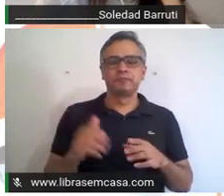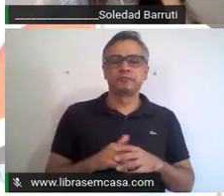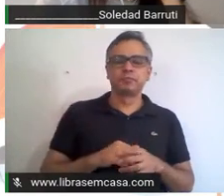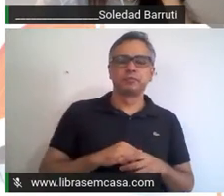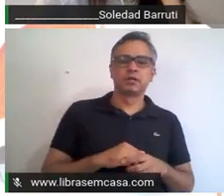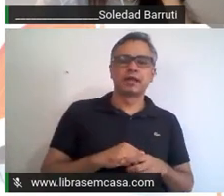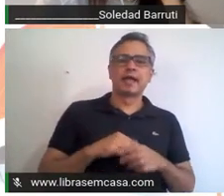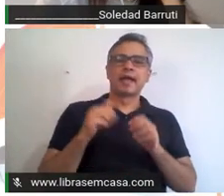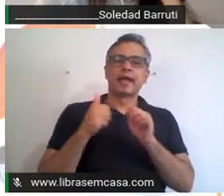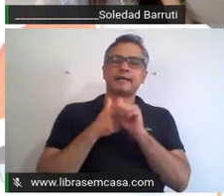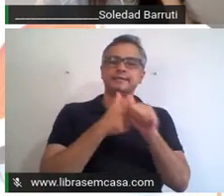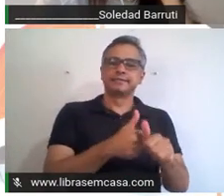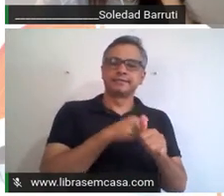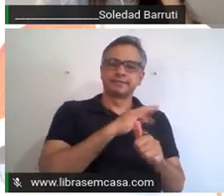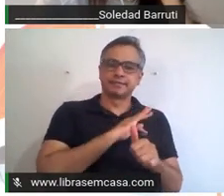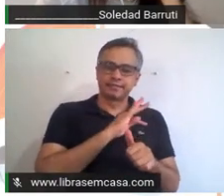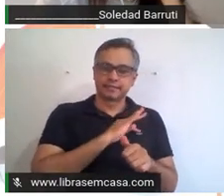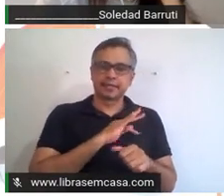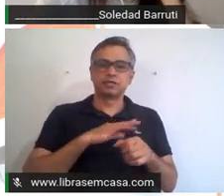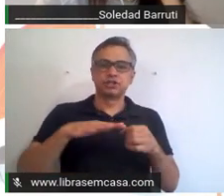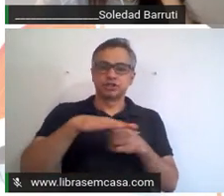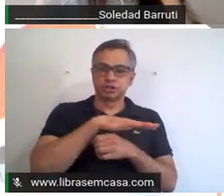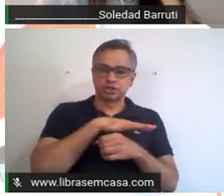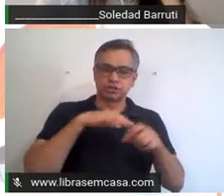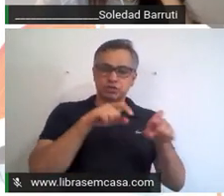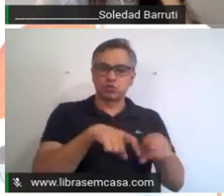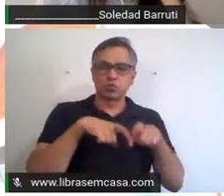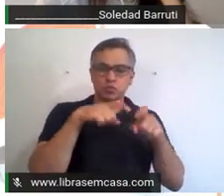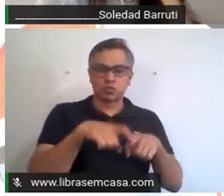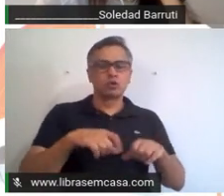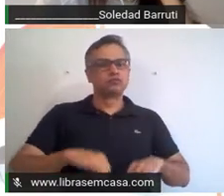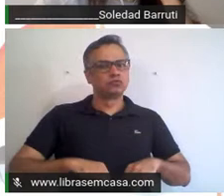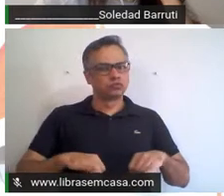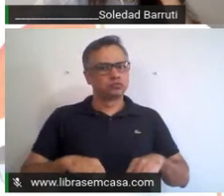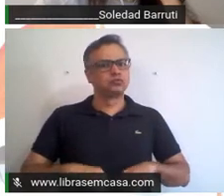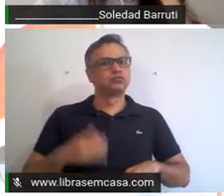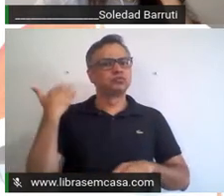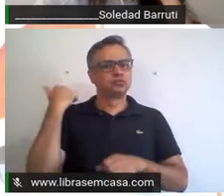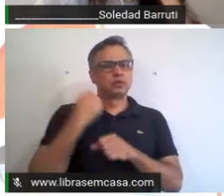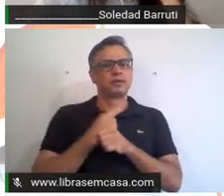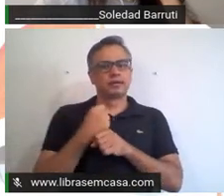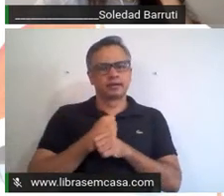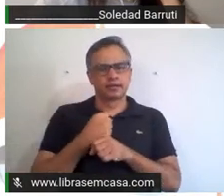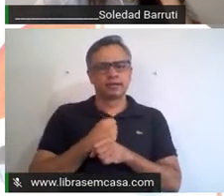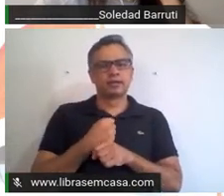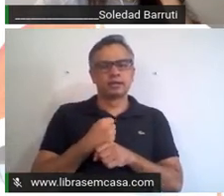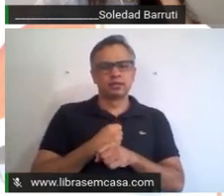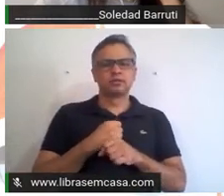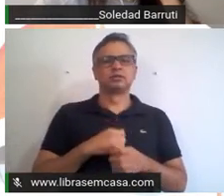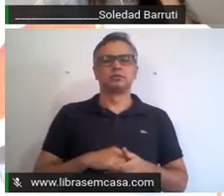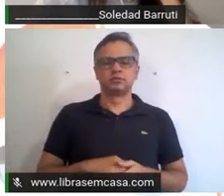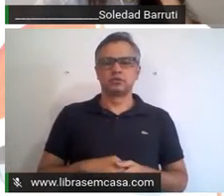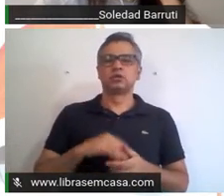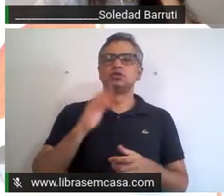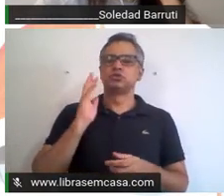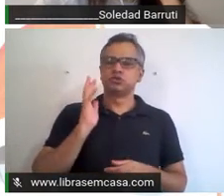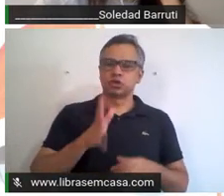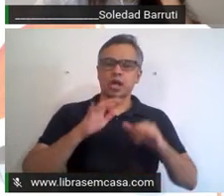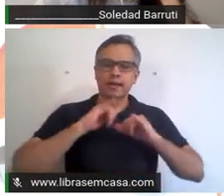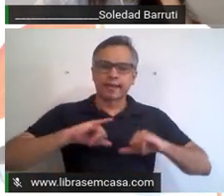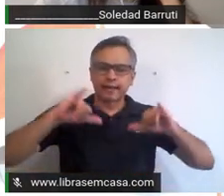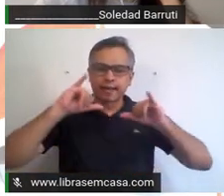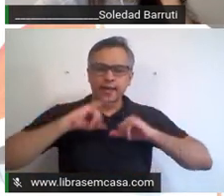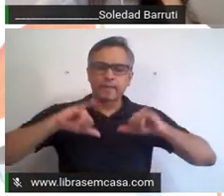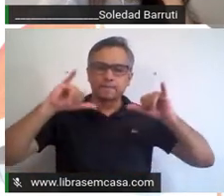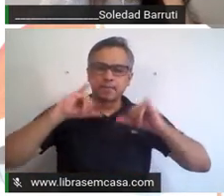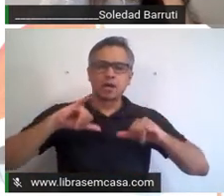técnica e extensão rural, eles sofreram profundamente nos últimos anos. Houve uma campanha intensa durante a